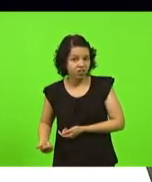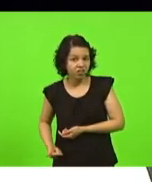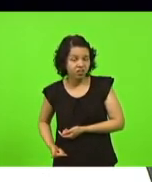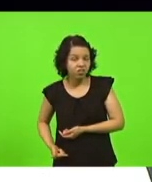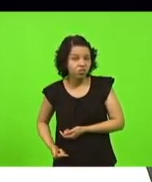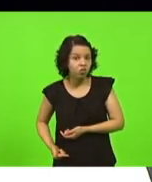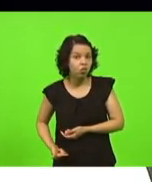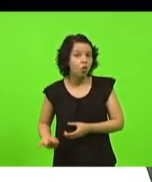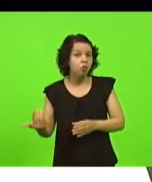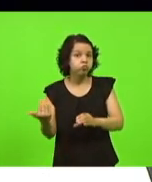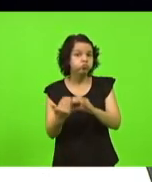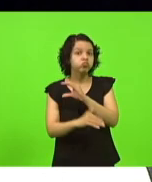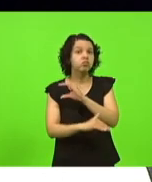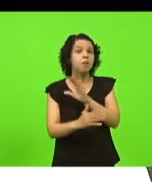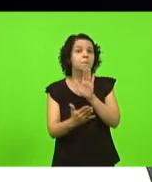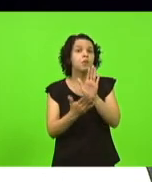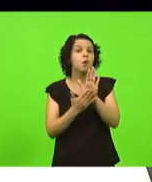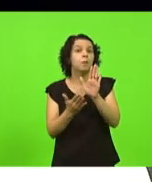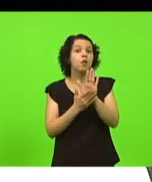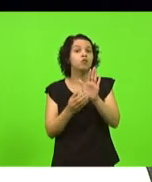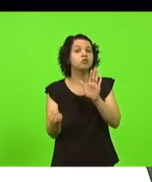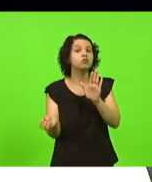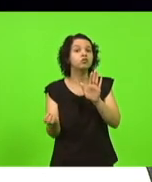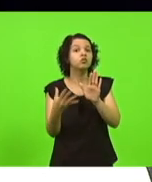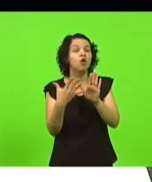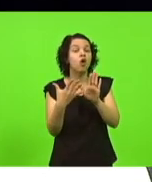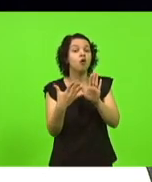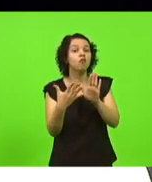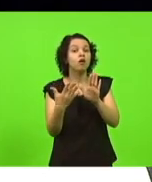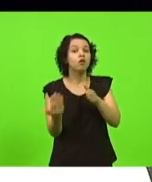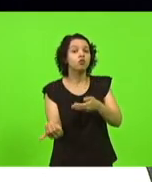uma nova proposta através de um substitutivo.